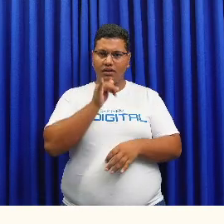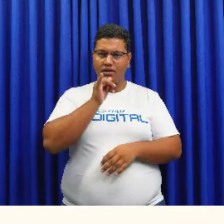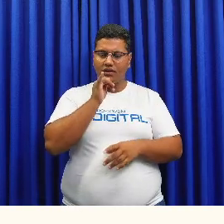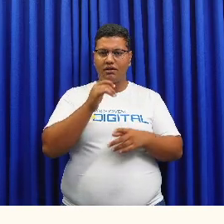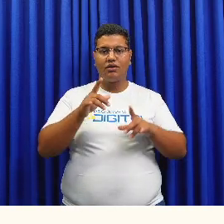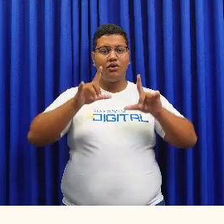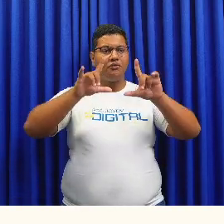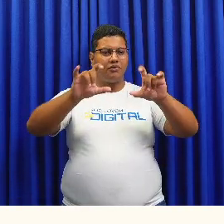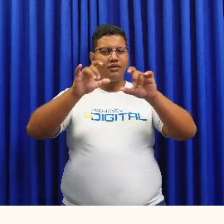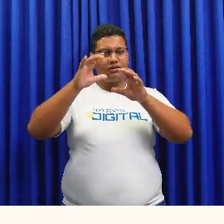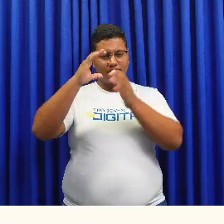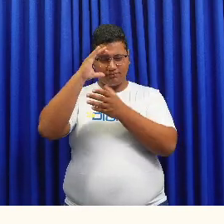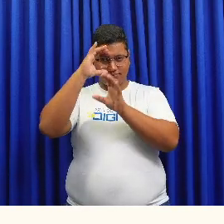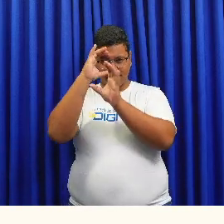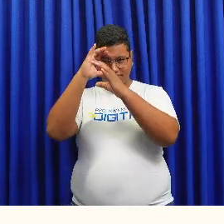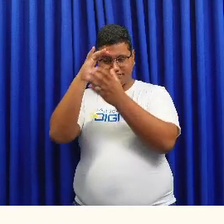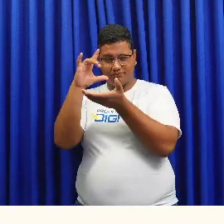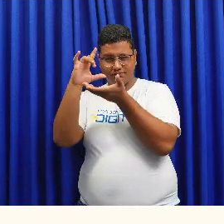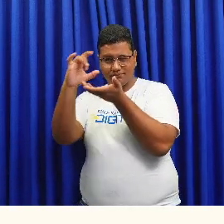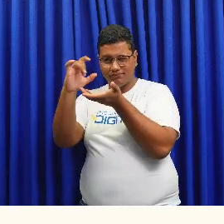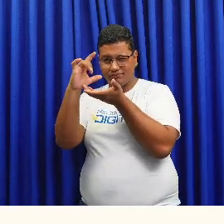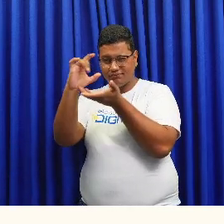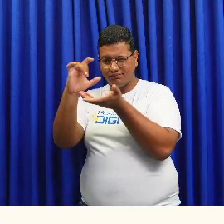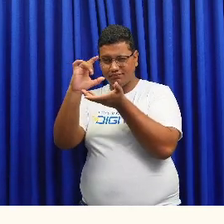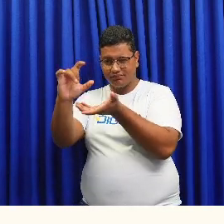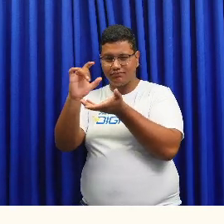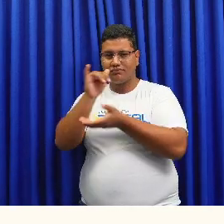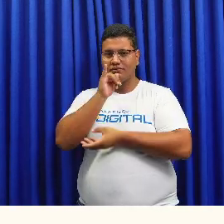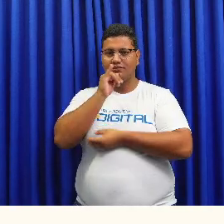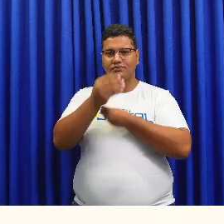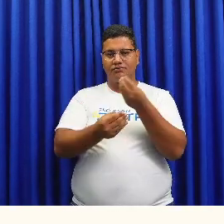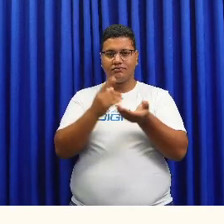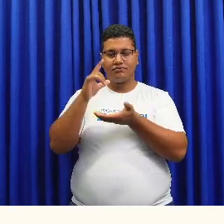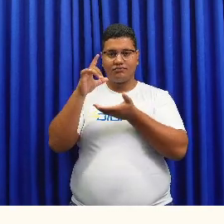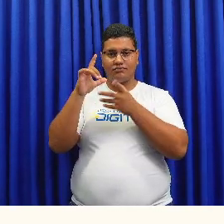o fotógrafo. Gosto muito de comparar com o fotógrafo, porque